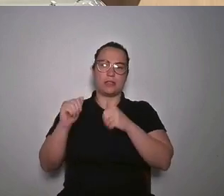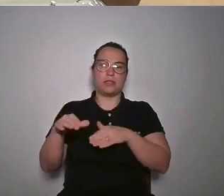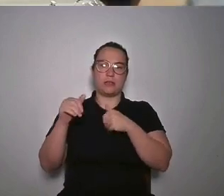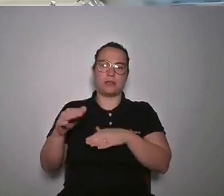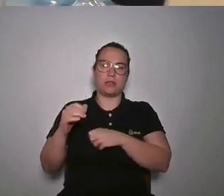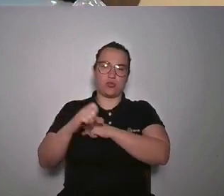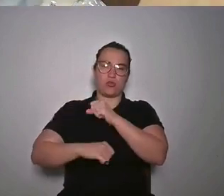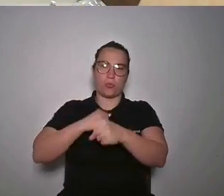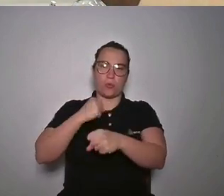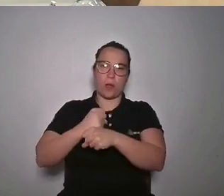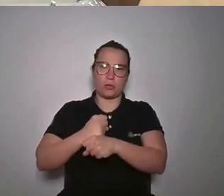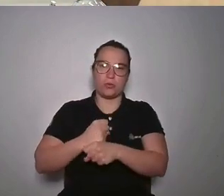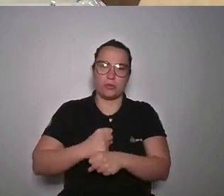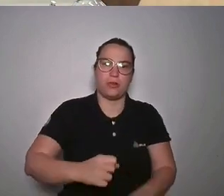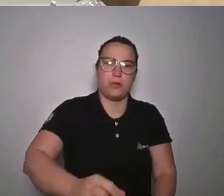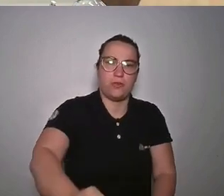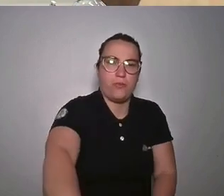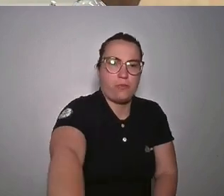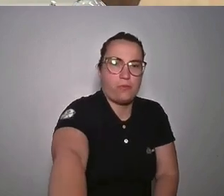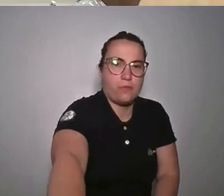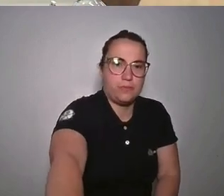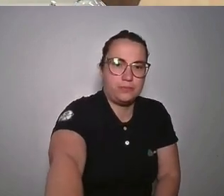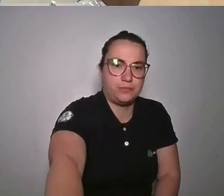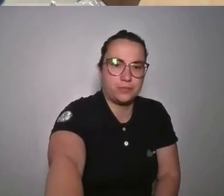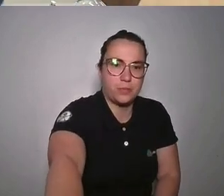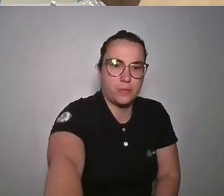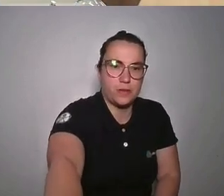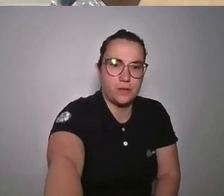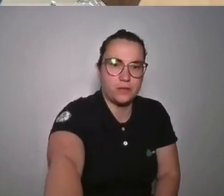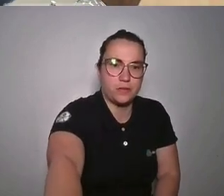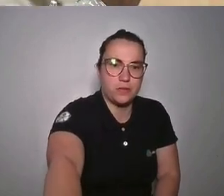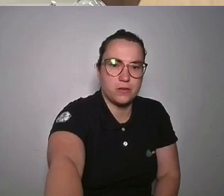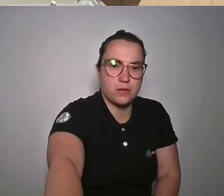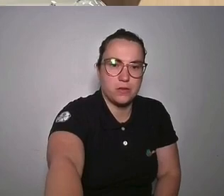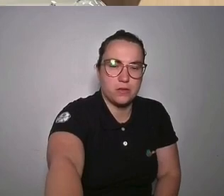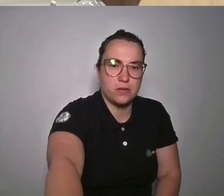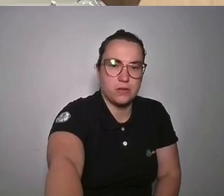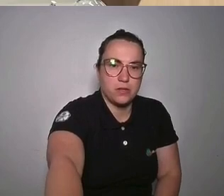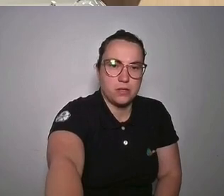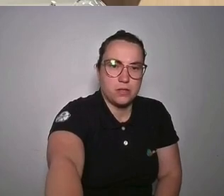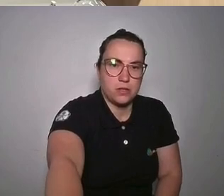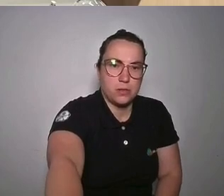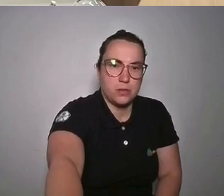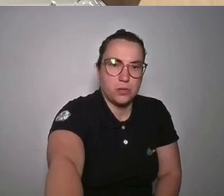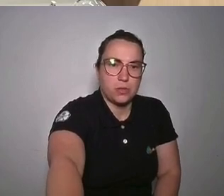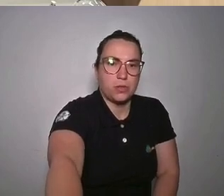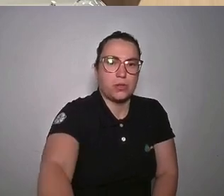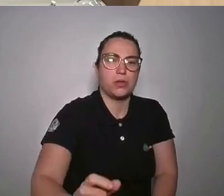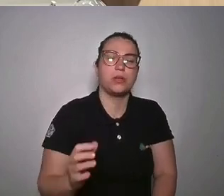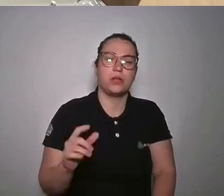ano. E, ao mesmo tempo, a LOA, Lei Orçamentária Anual,